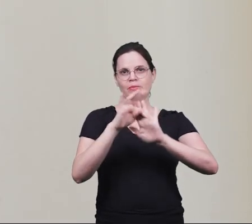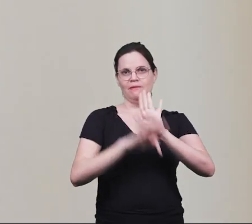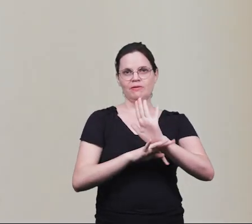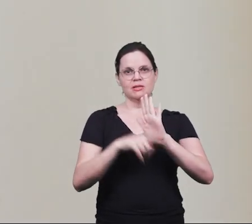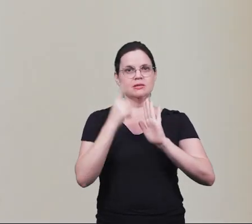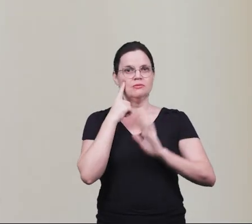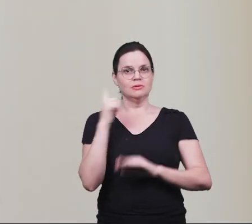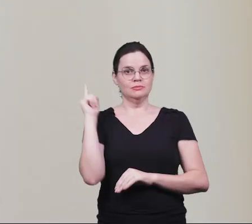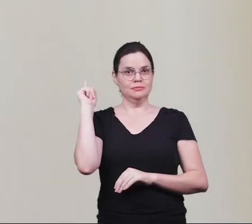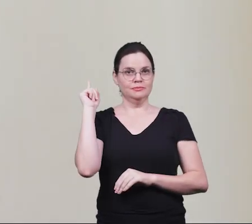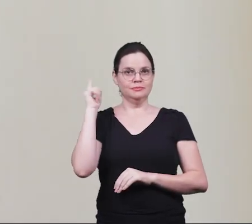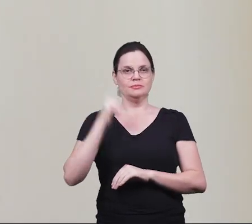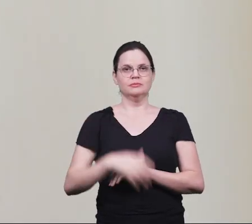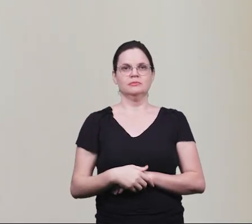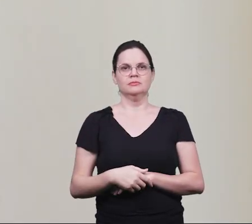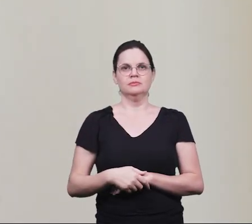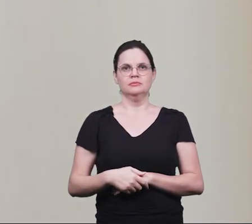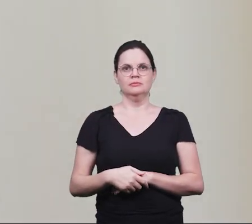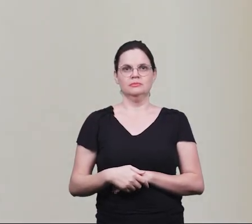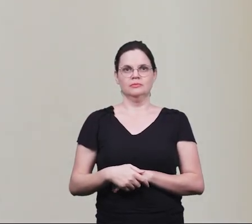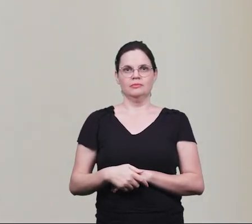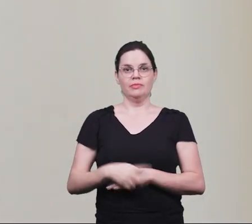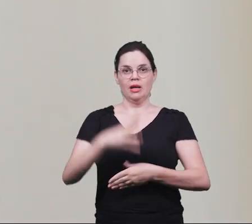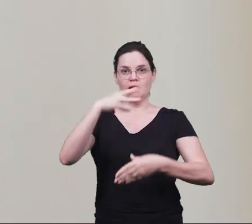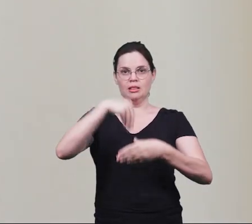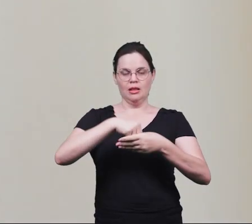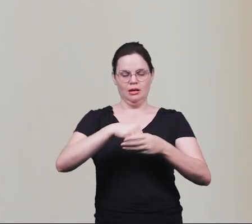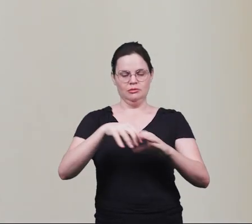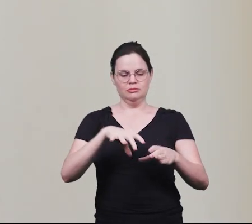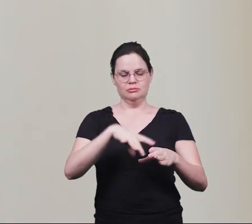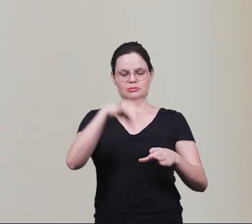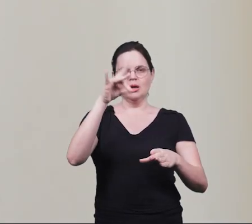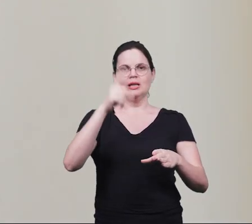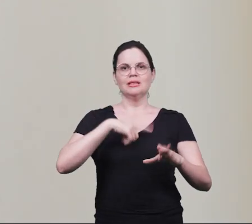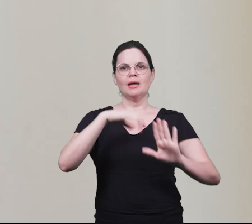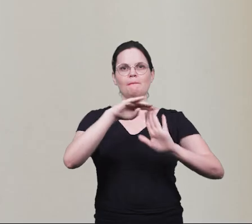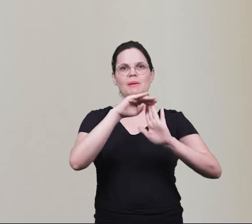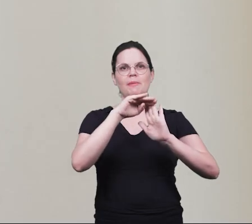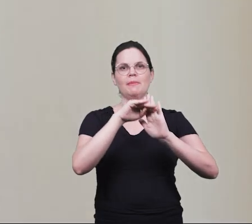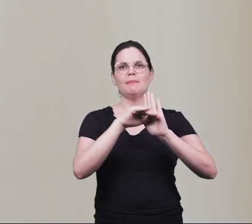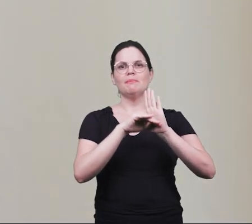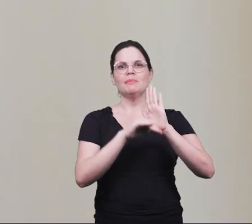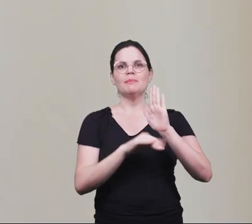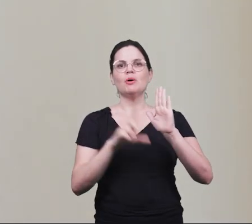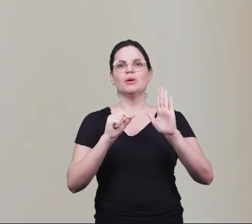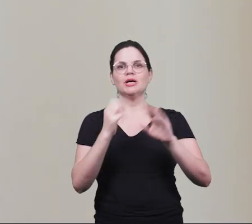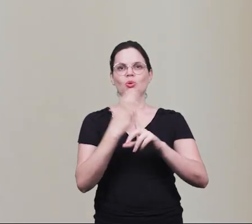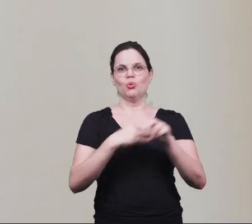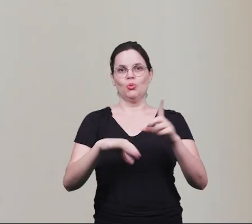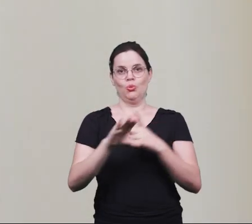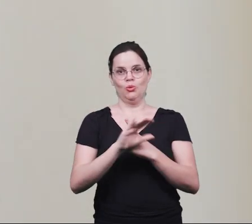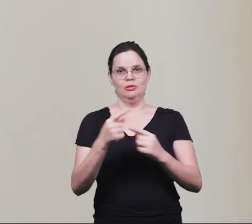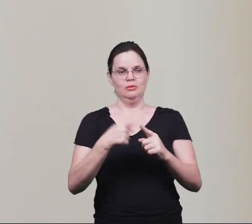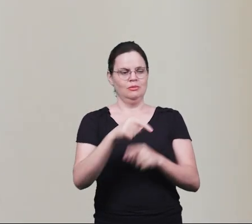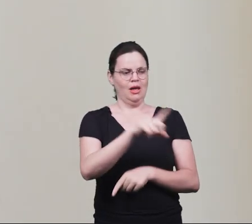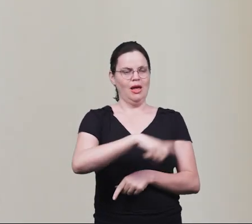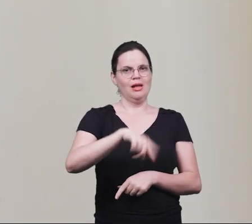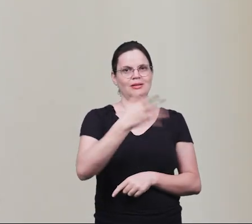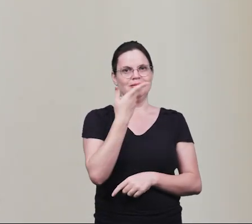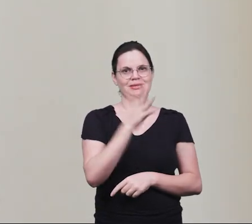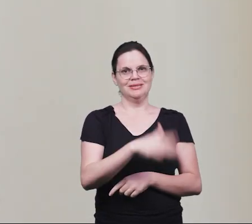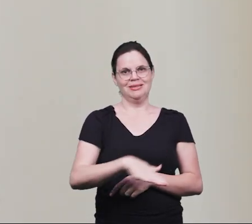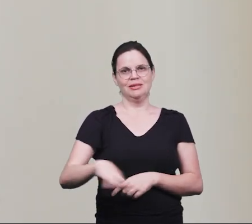aqui um versículo e fiz nela a rotina do culto. Sabemos que por vezes as crianças elas